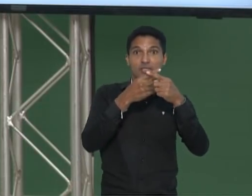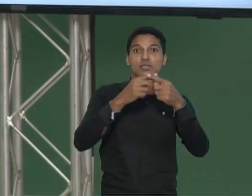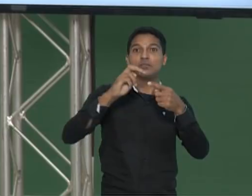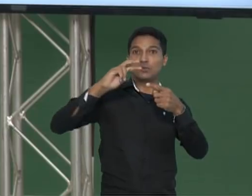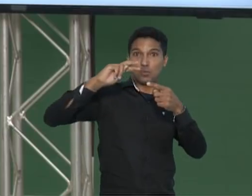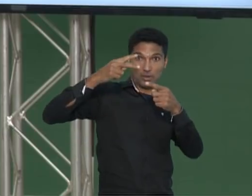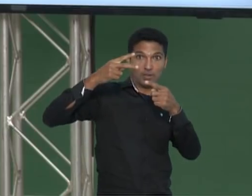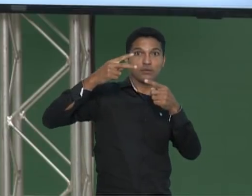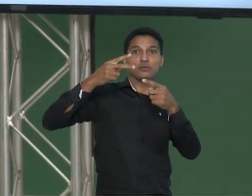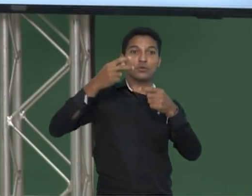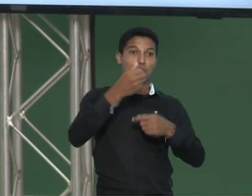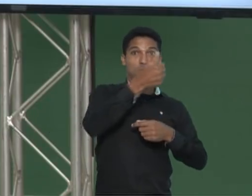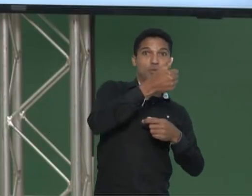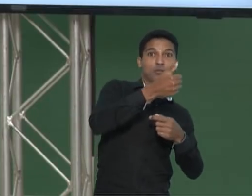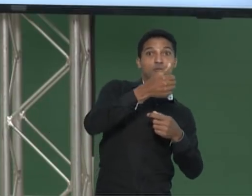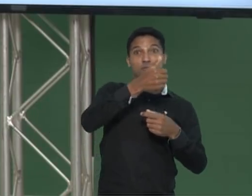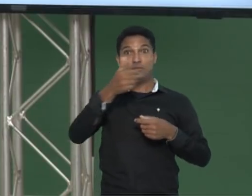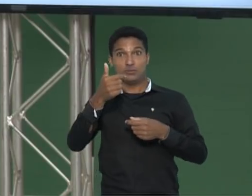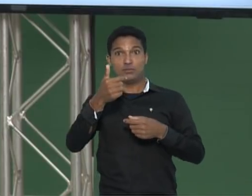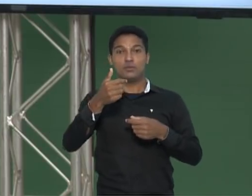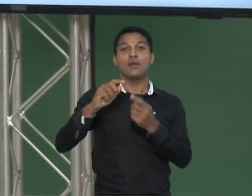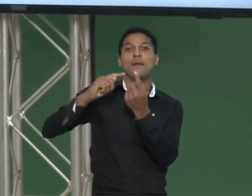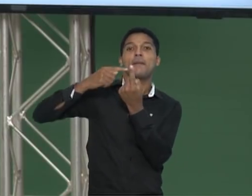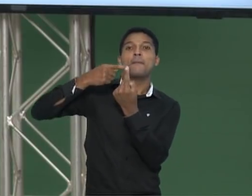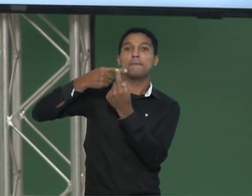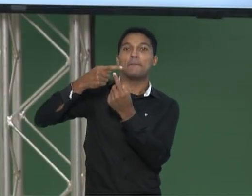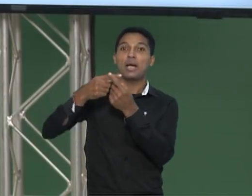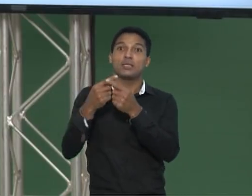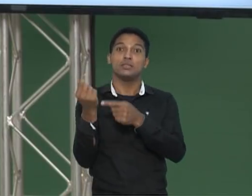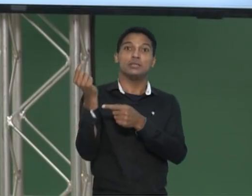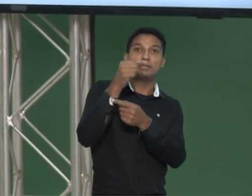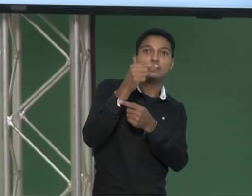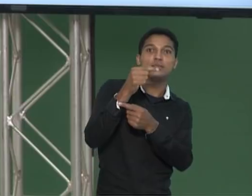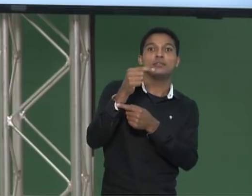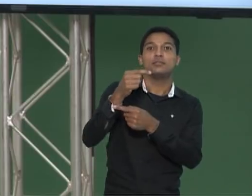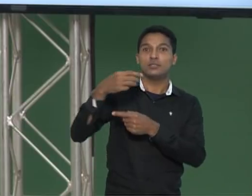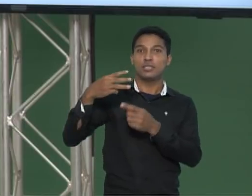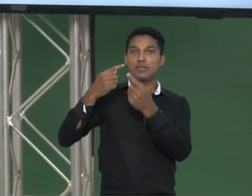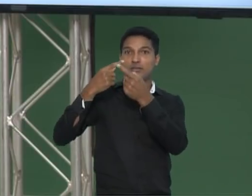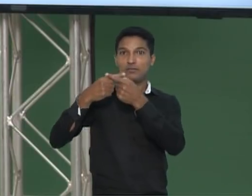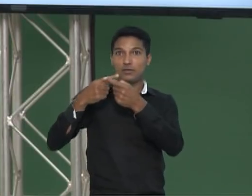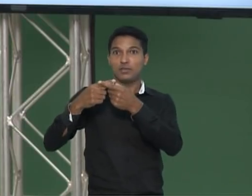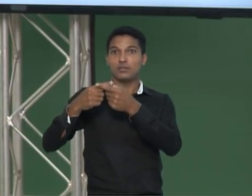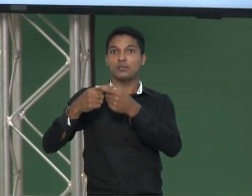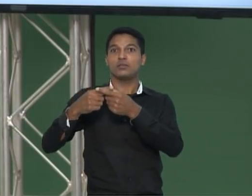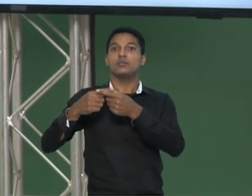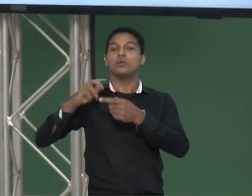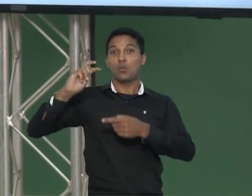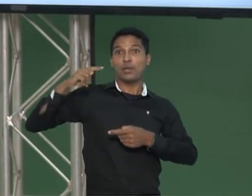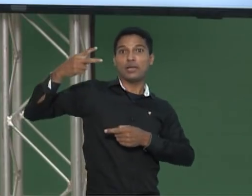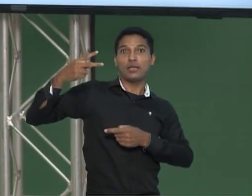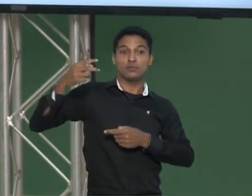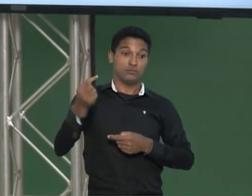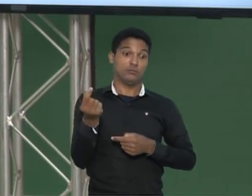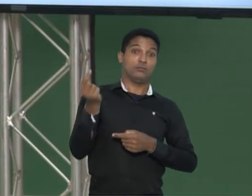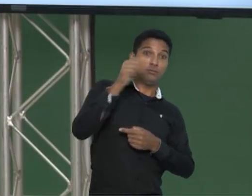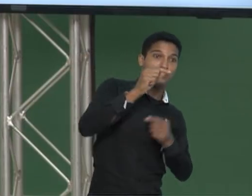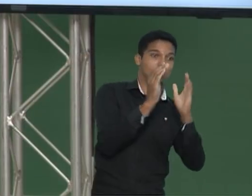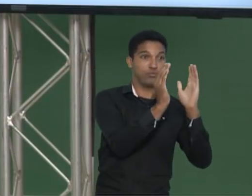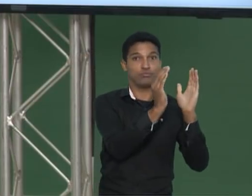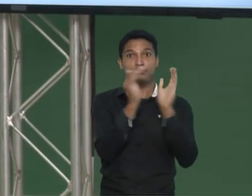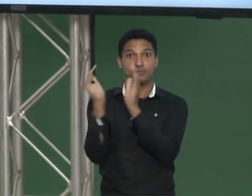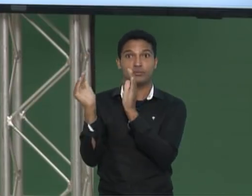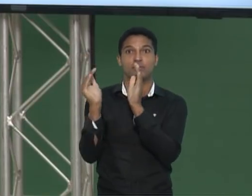pelo segundo, mais 3 vezes o primeiro pelo quadrado do segundo e mais o cubo do segundo.